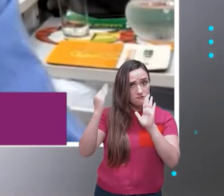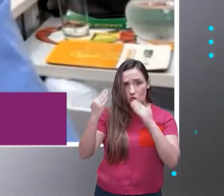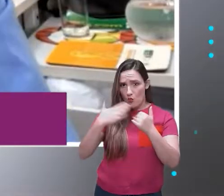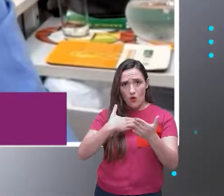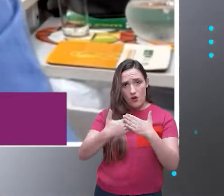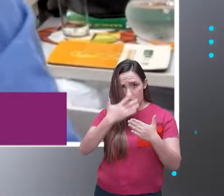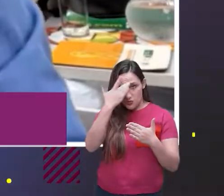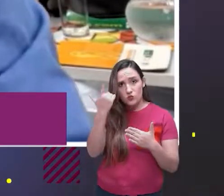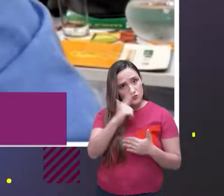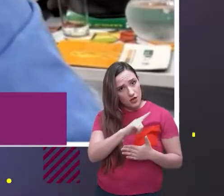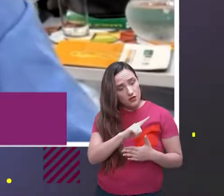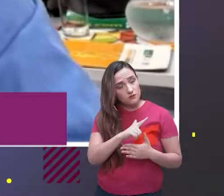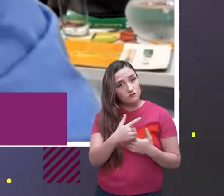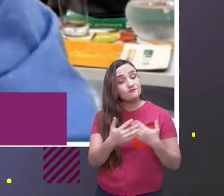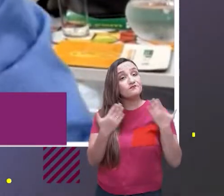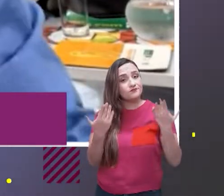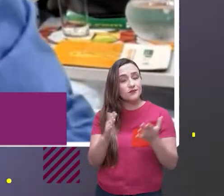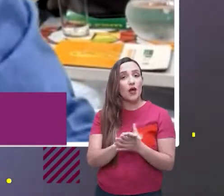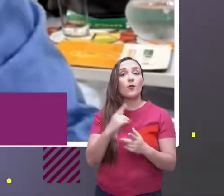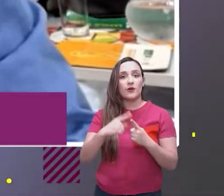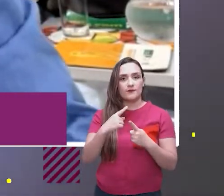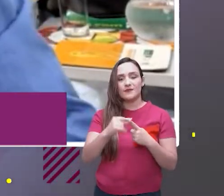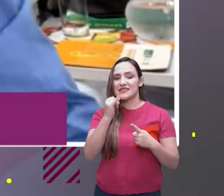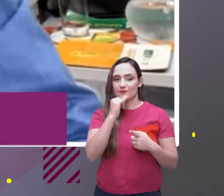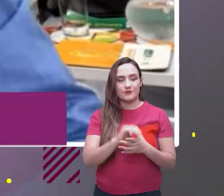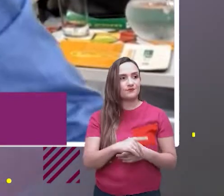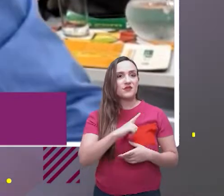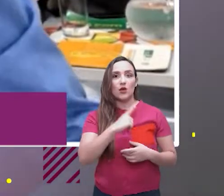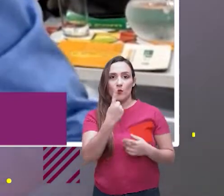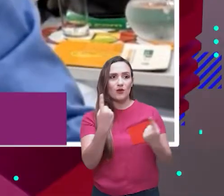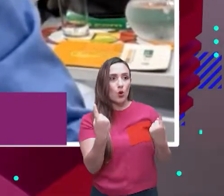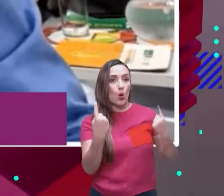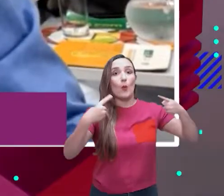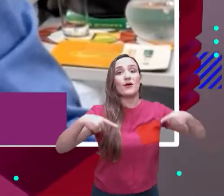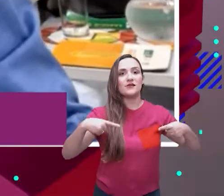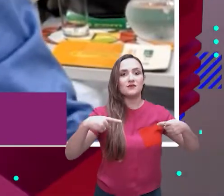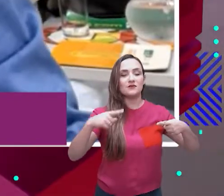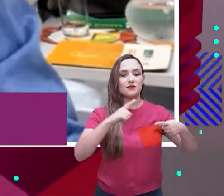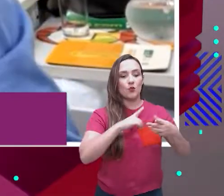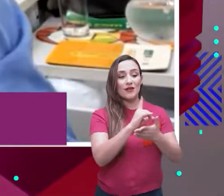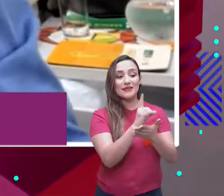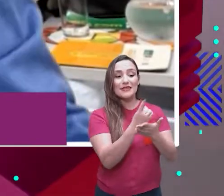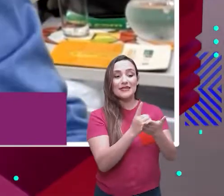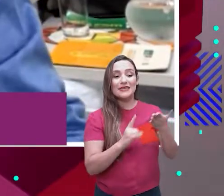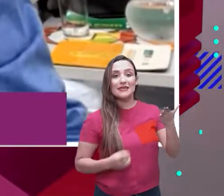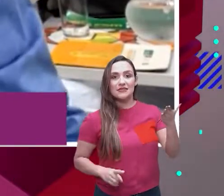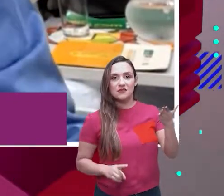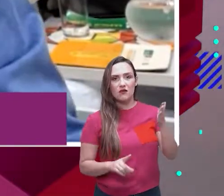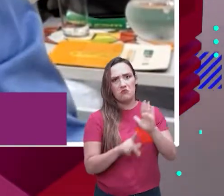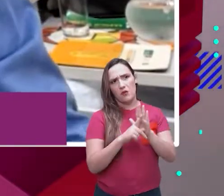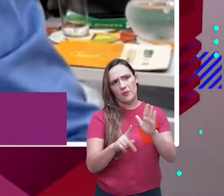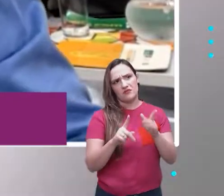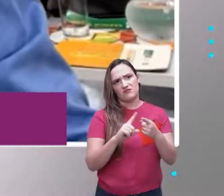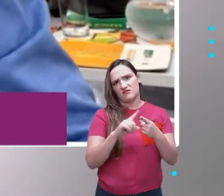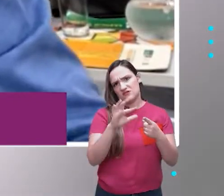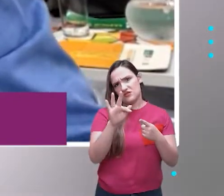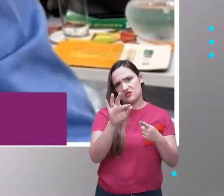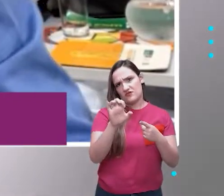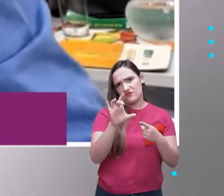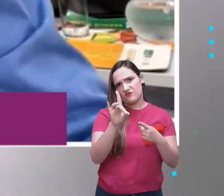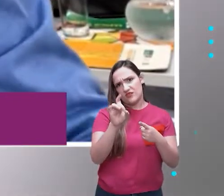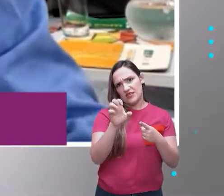atleta. Porque a cada competição que ele participa, ele recebe uma declaração da federação, ou do governo do